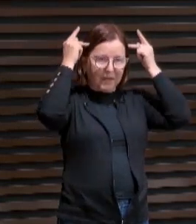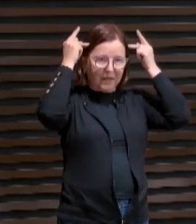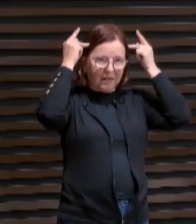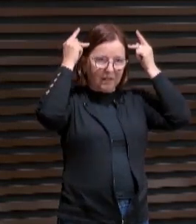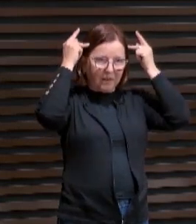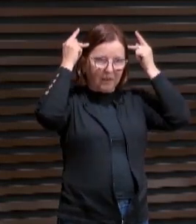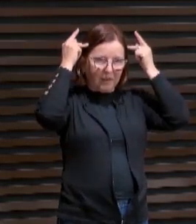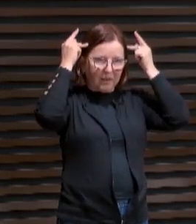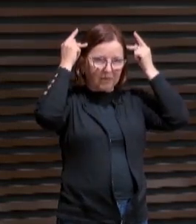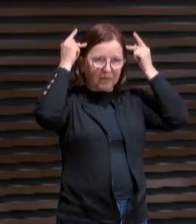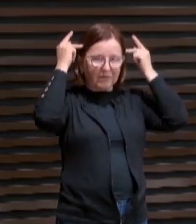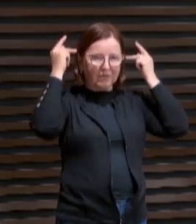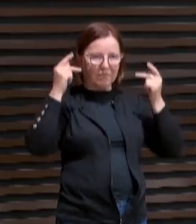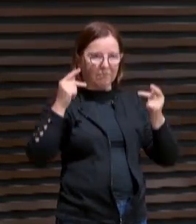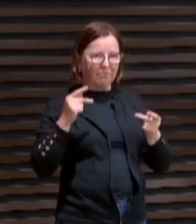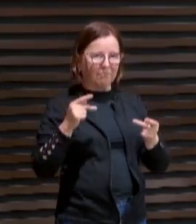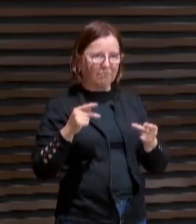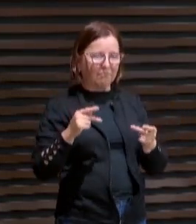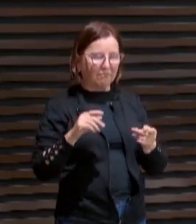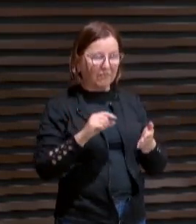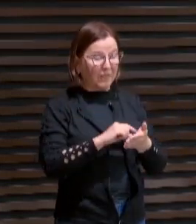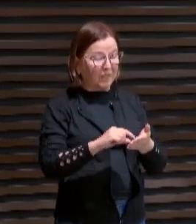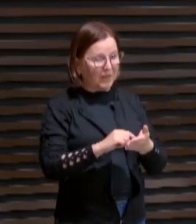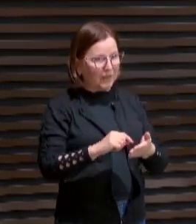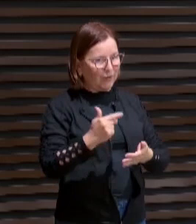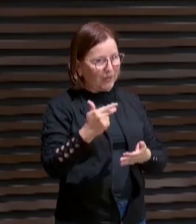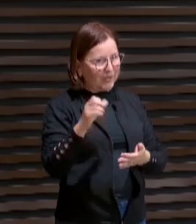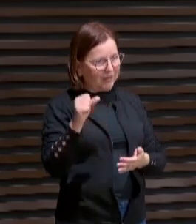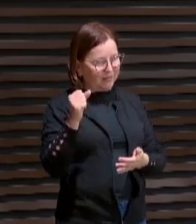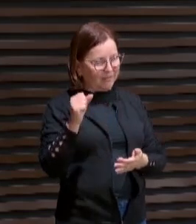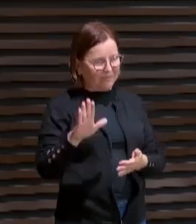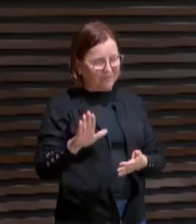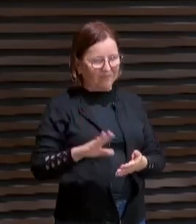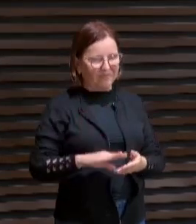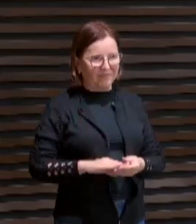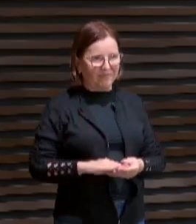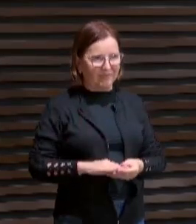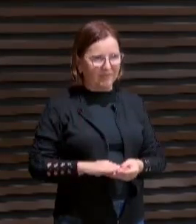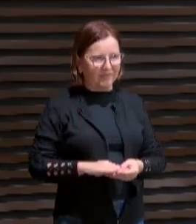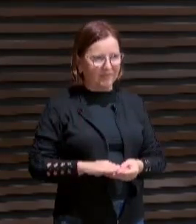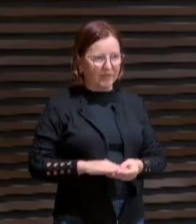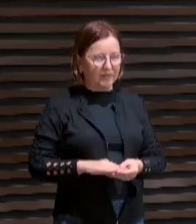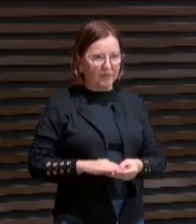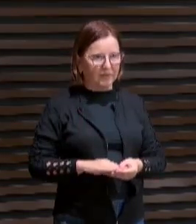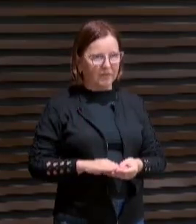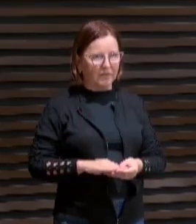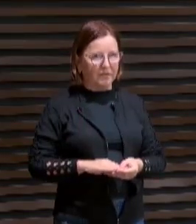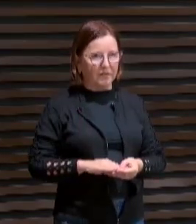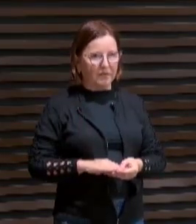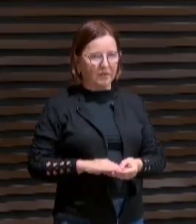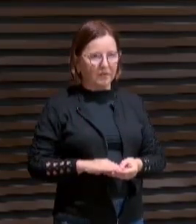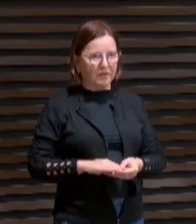passa para a multidão. Vamos voltar ao verso 38 aqui. 18:38